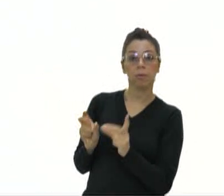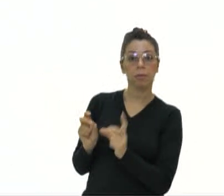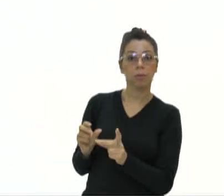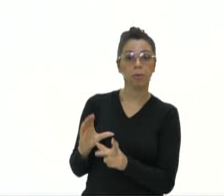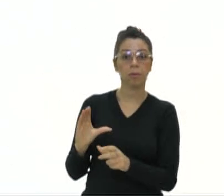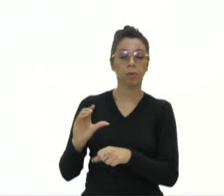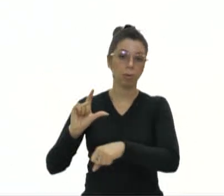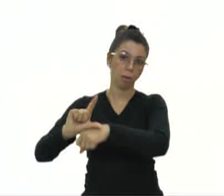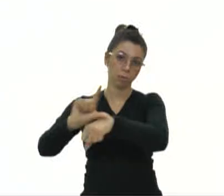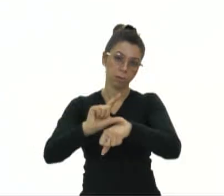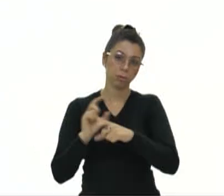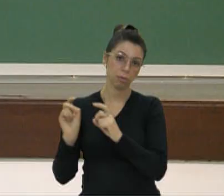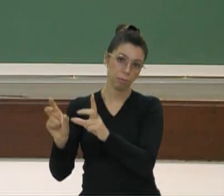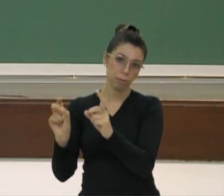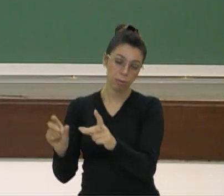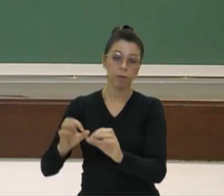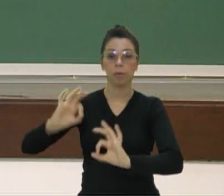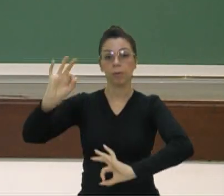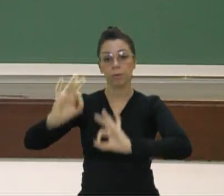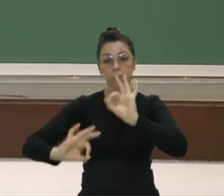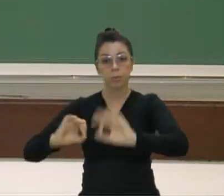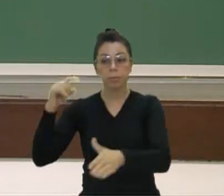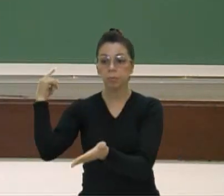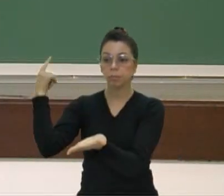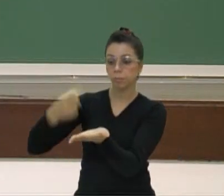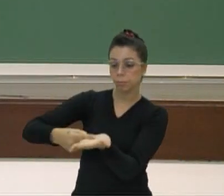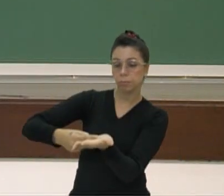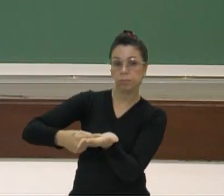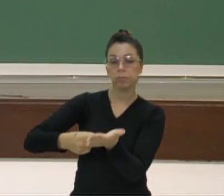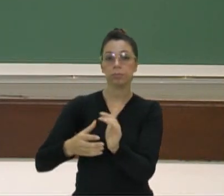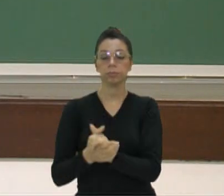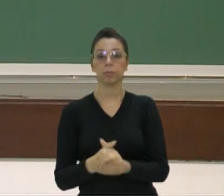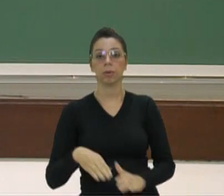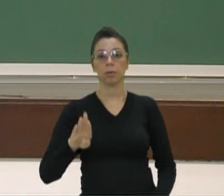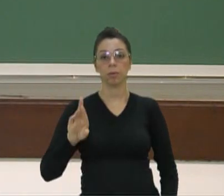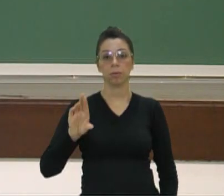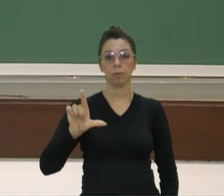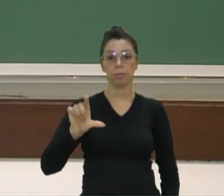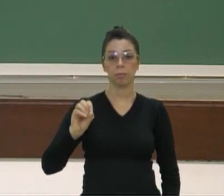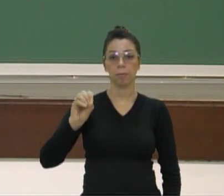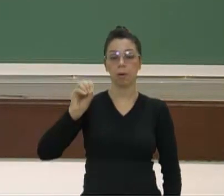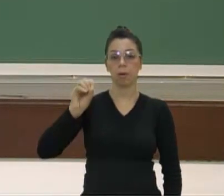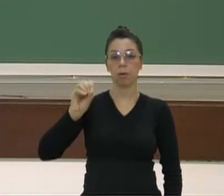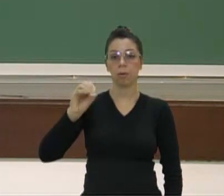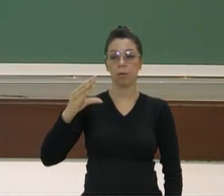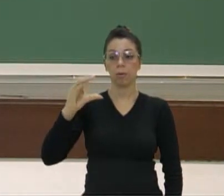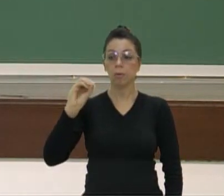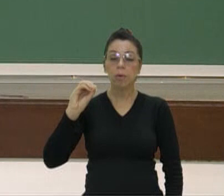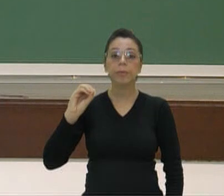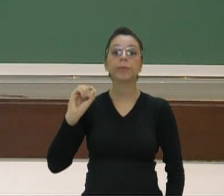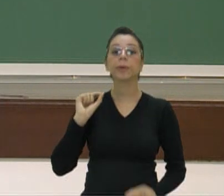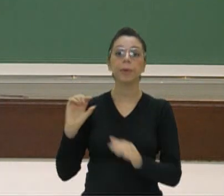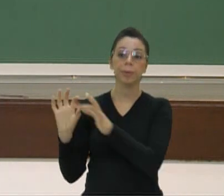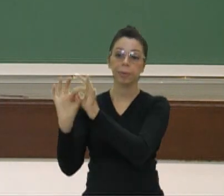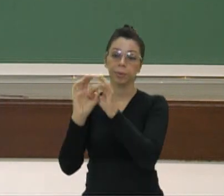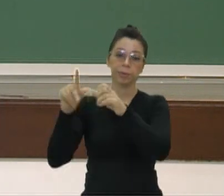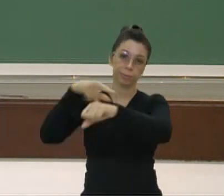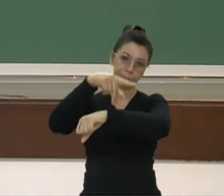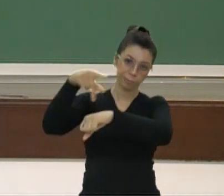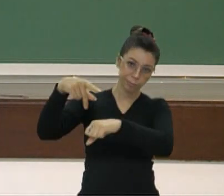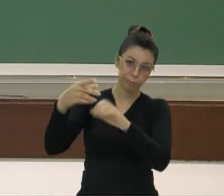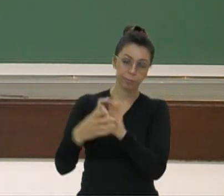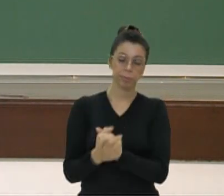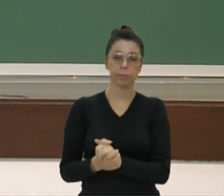comércio, você vai organizar um acordo chamado bloco, que é uma união de países. Estes blocos,